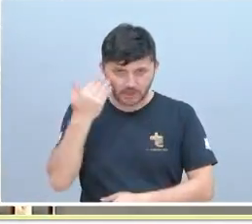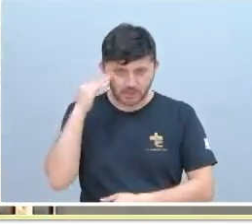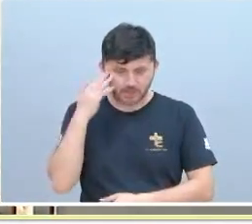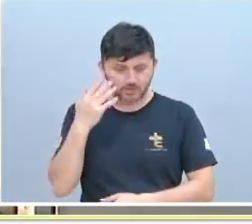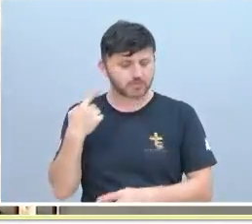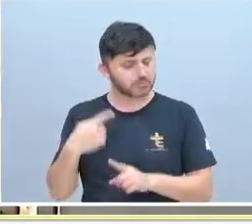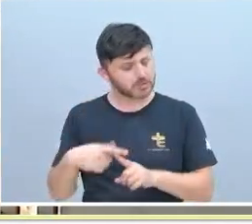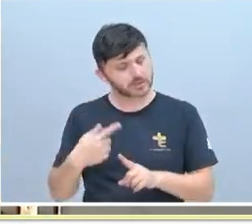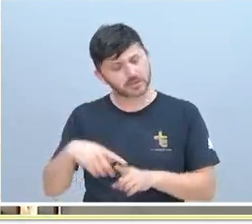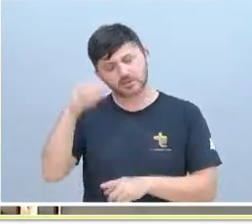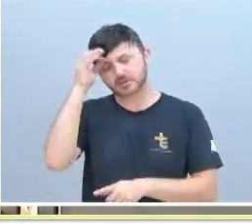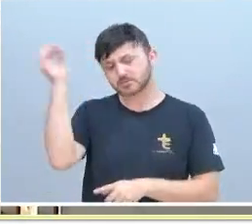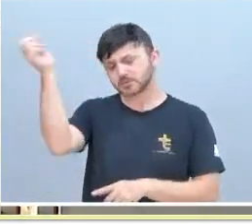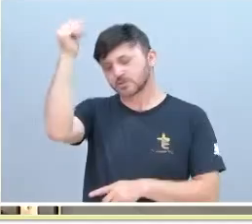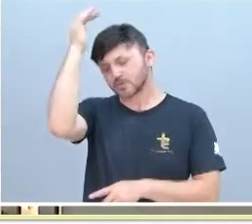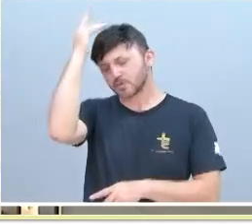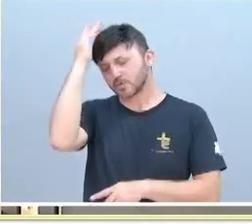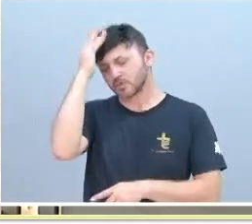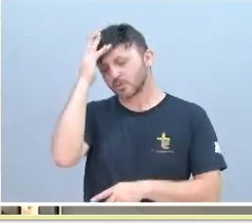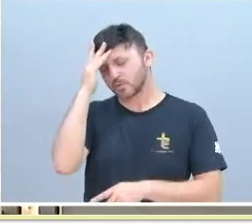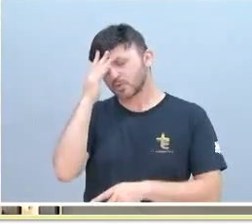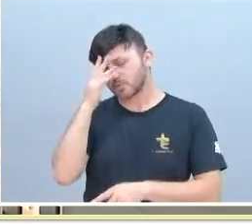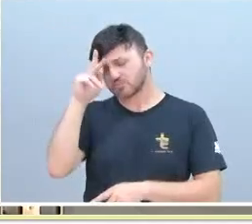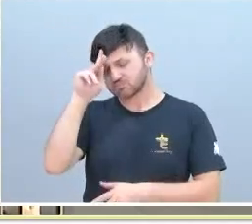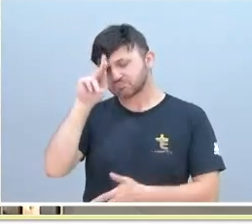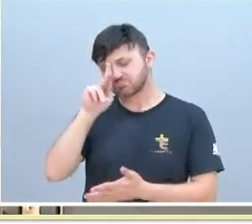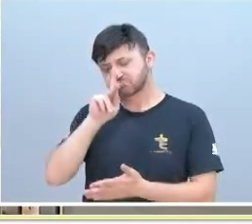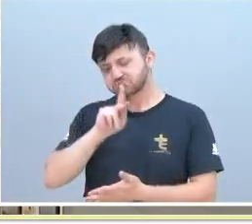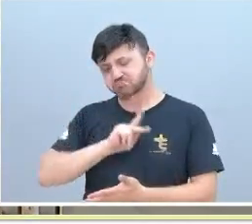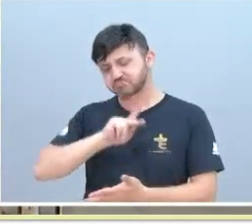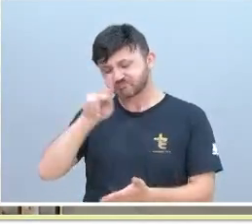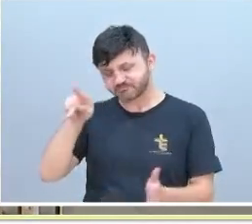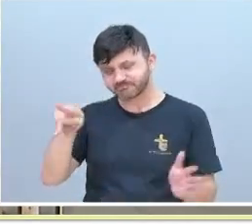venha sobre mim e me faça autêntico,